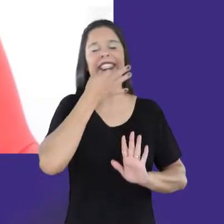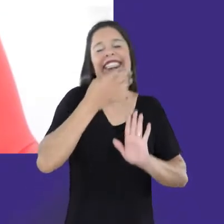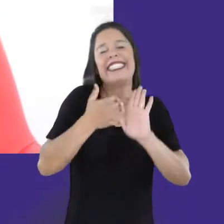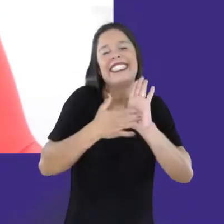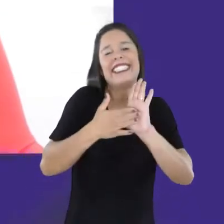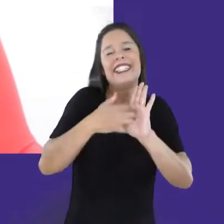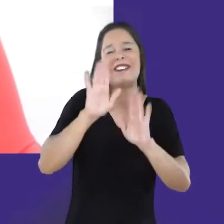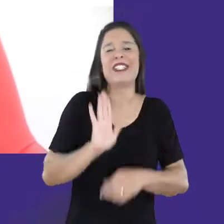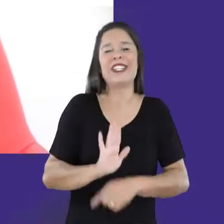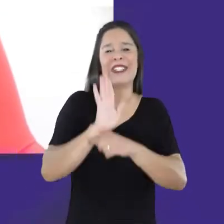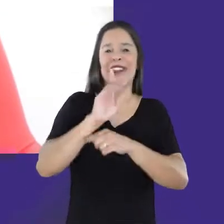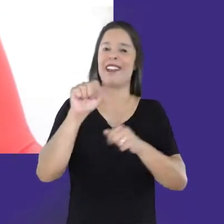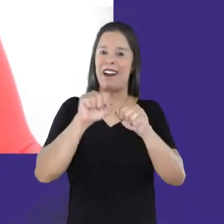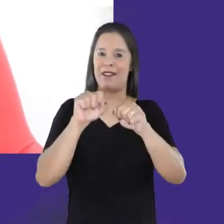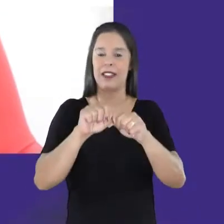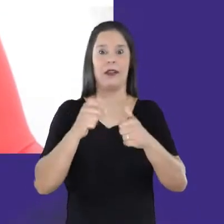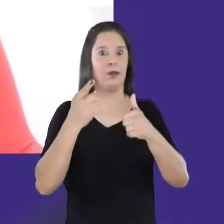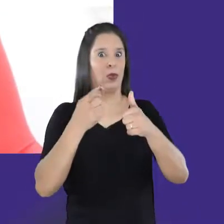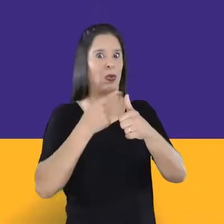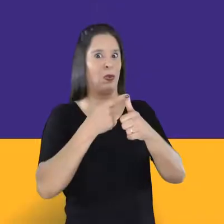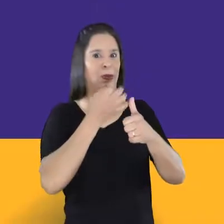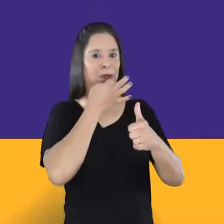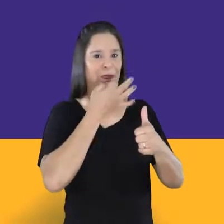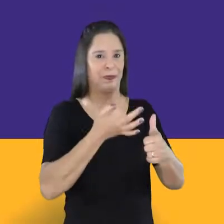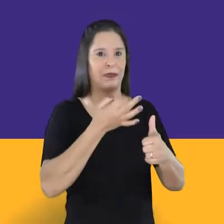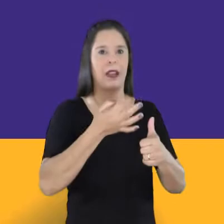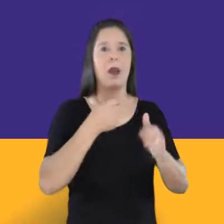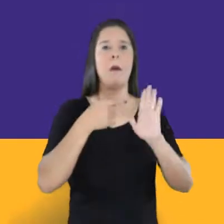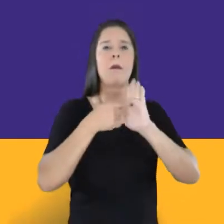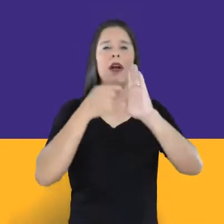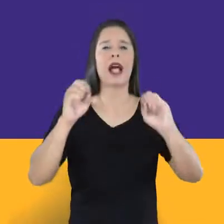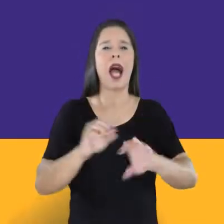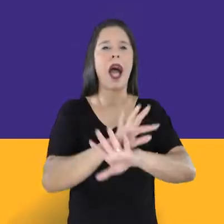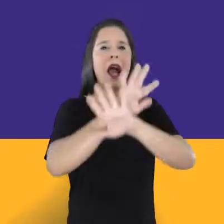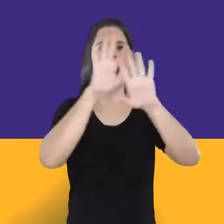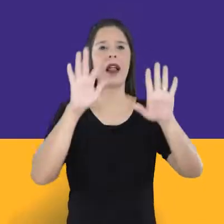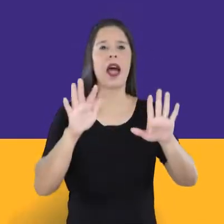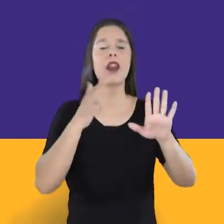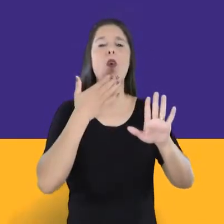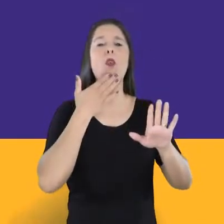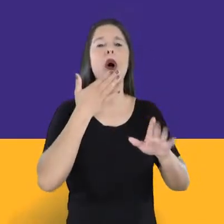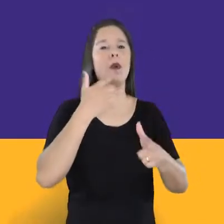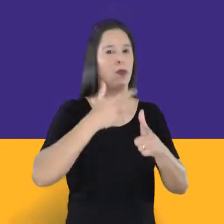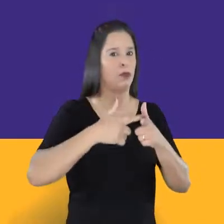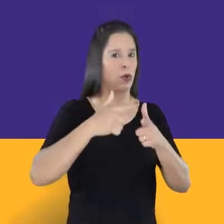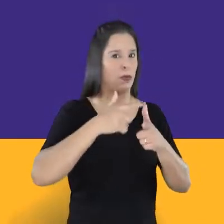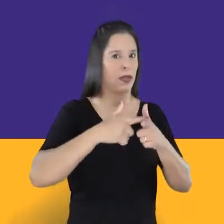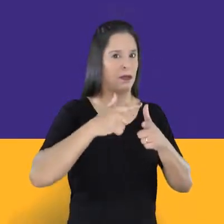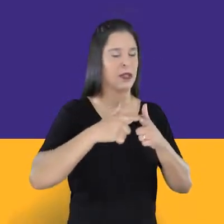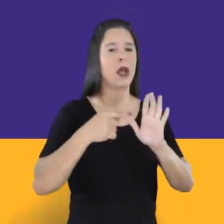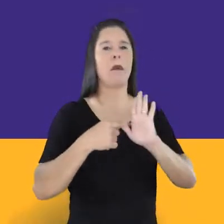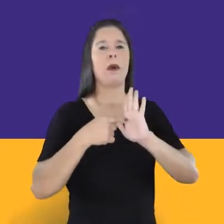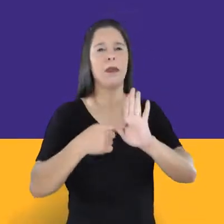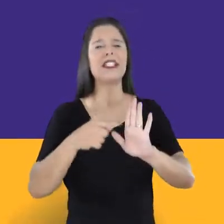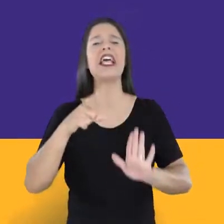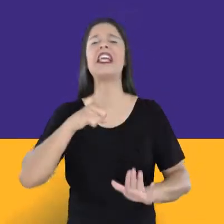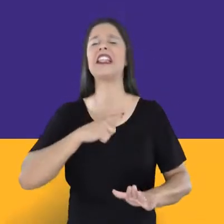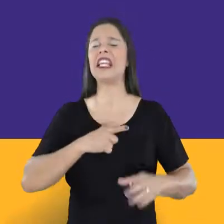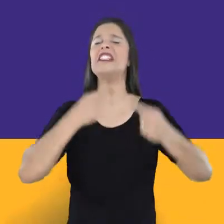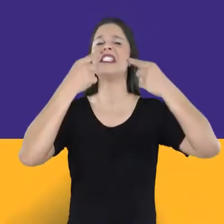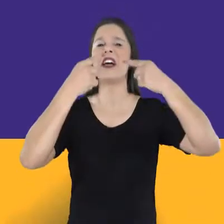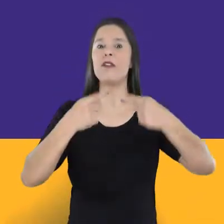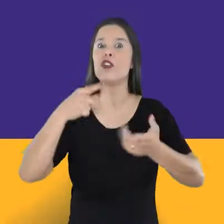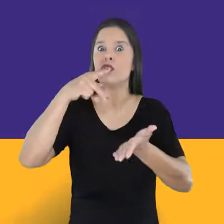aqui algumas dicas para te ajudar nessa construção. Dica 1. Aponte de maneira clara qual é a situação